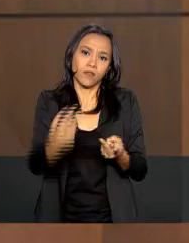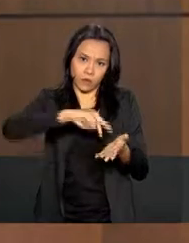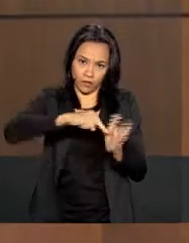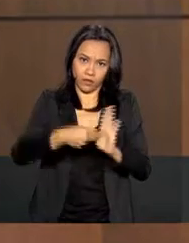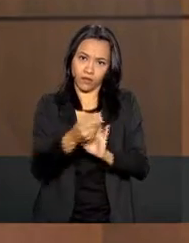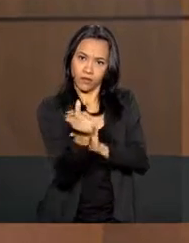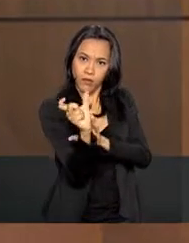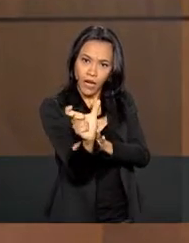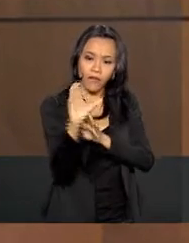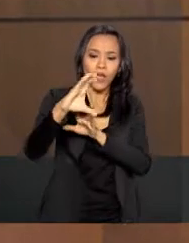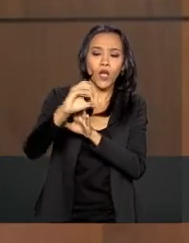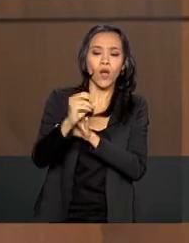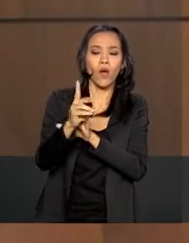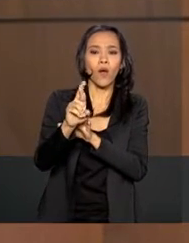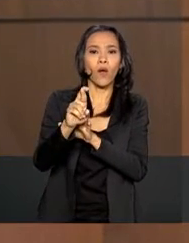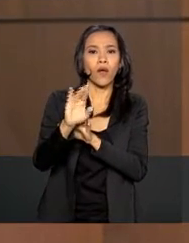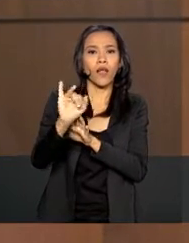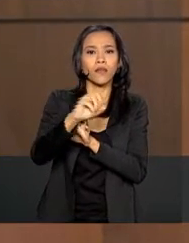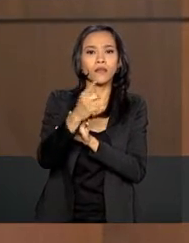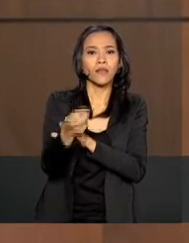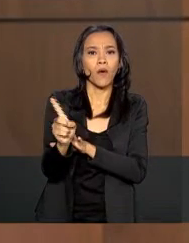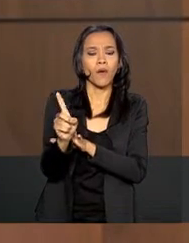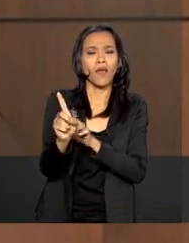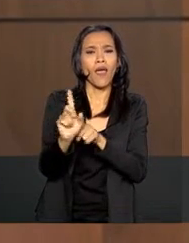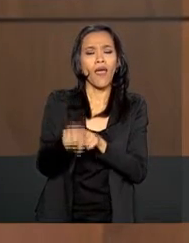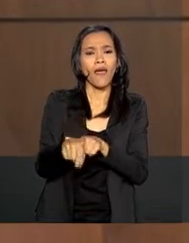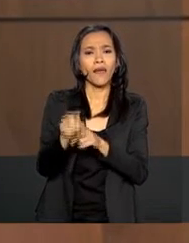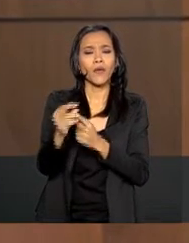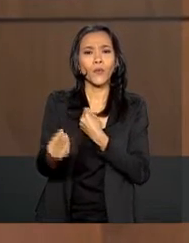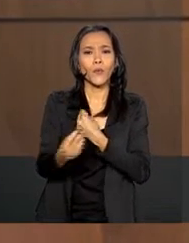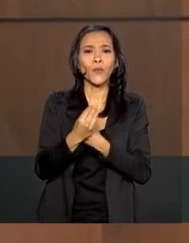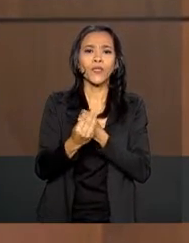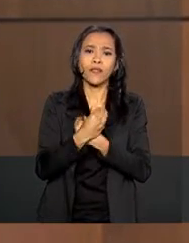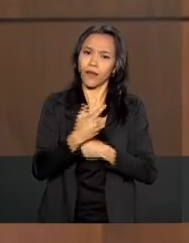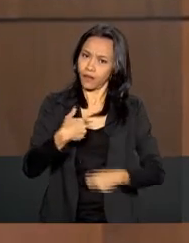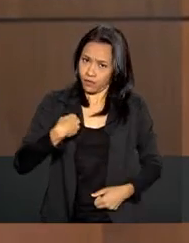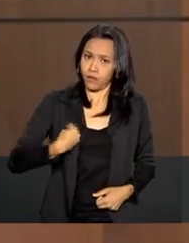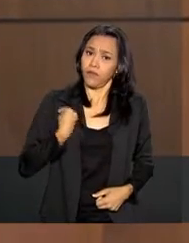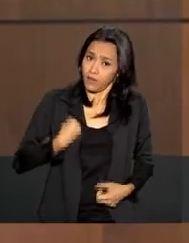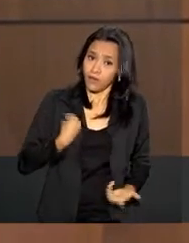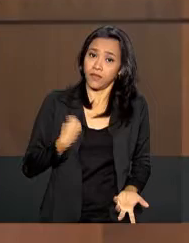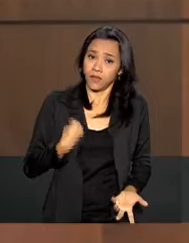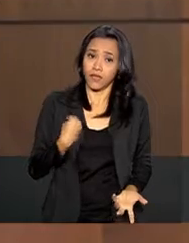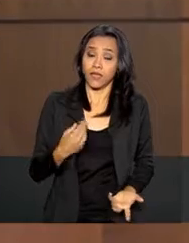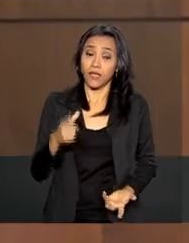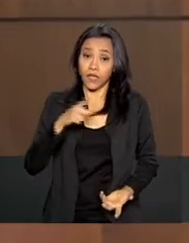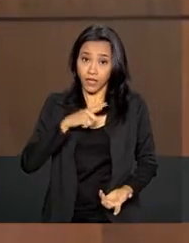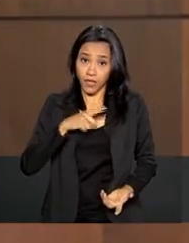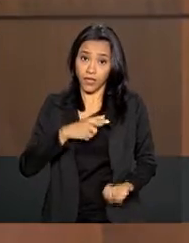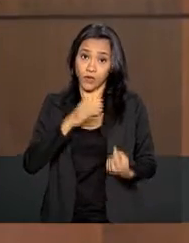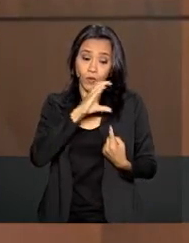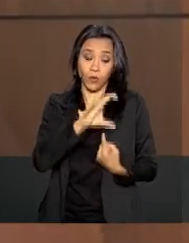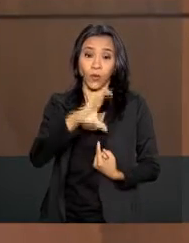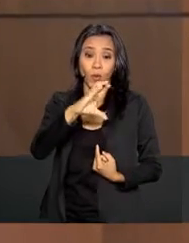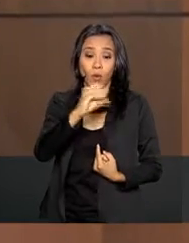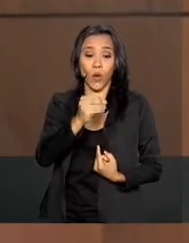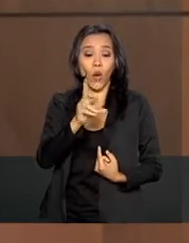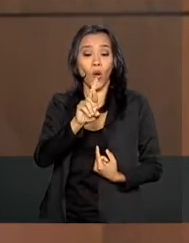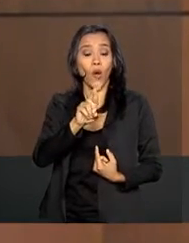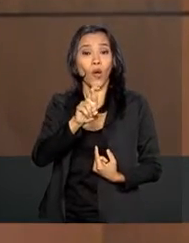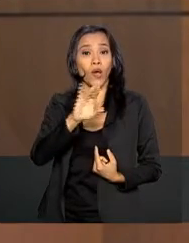coração é conservar a vida interessante como a uma conexão muito grande entre a corte eo coração ea mente